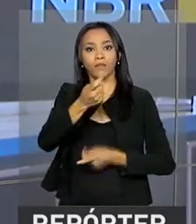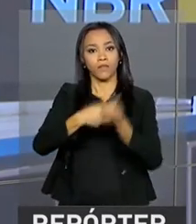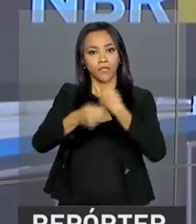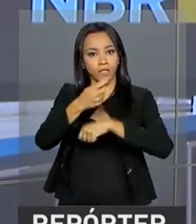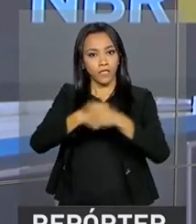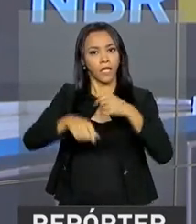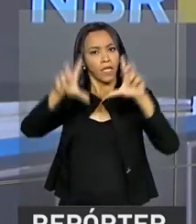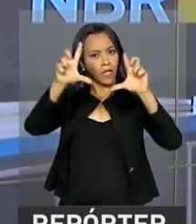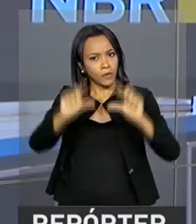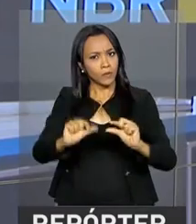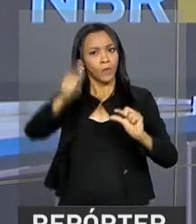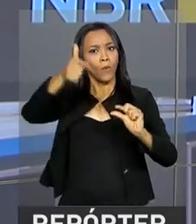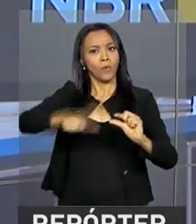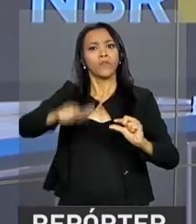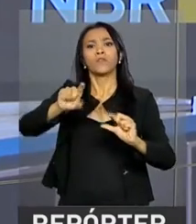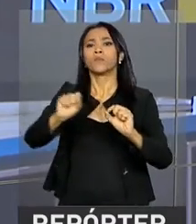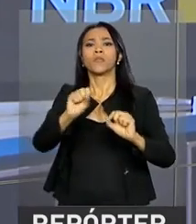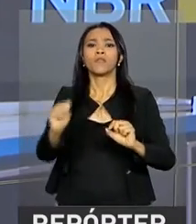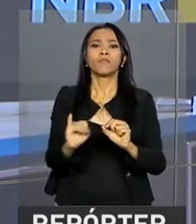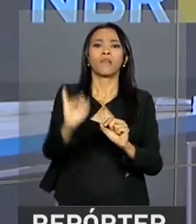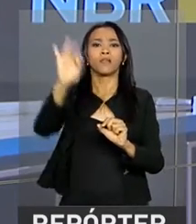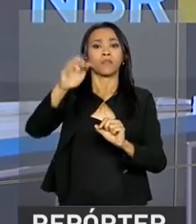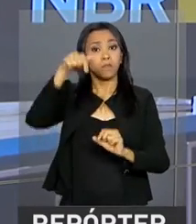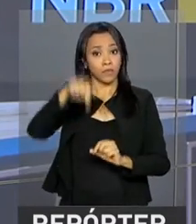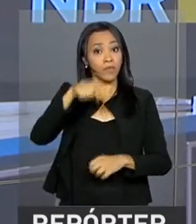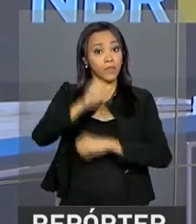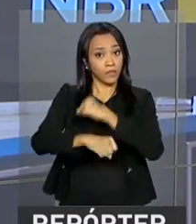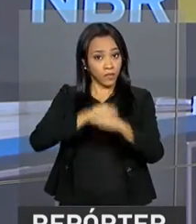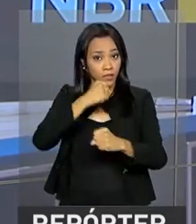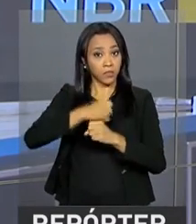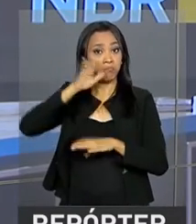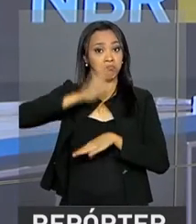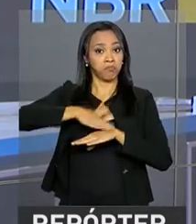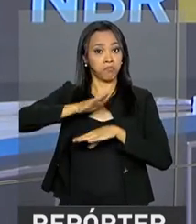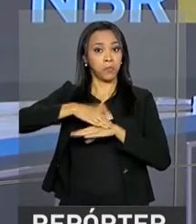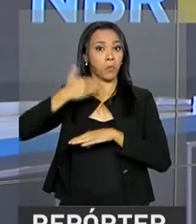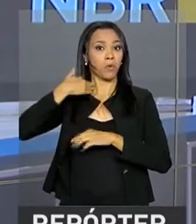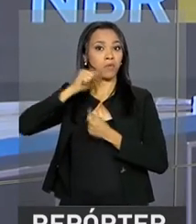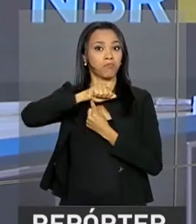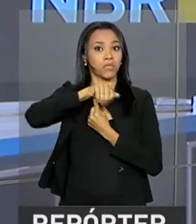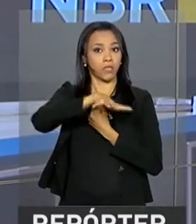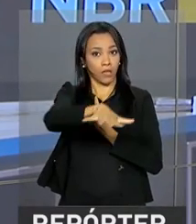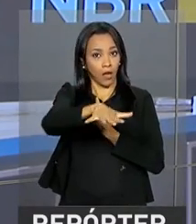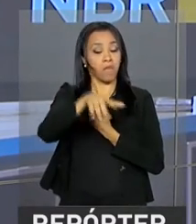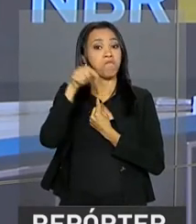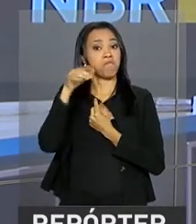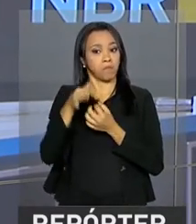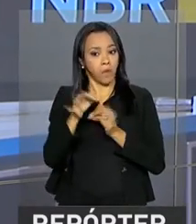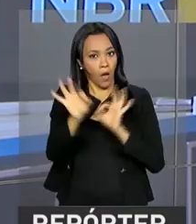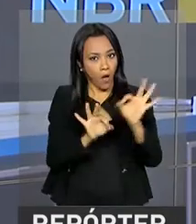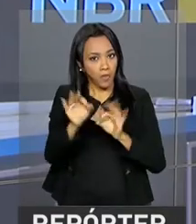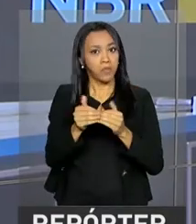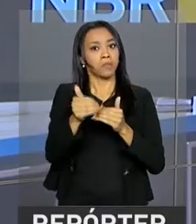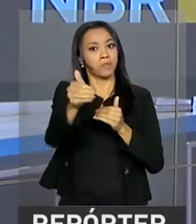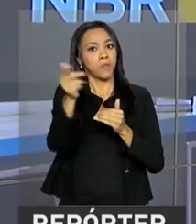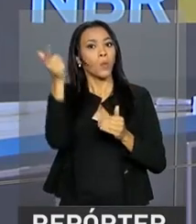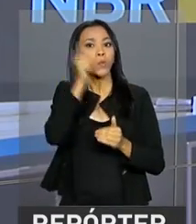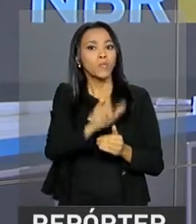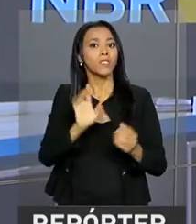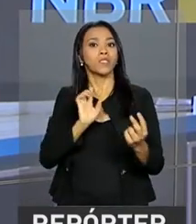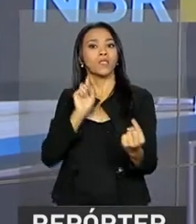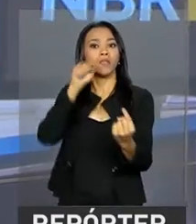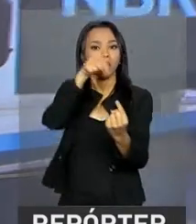estimativas da inflação para este ano e segundo o banco central as previsões atingem a meta central de